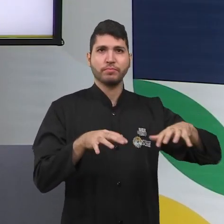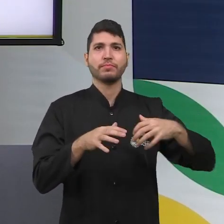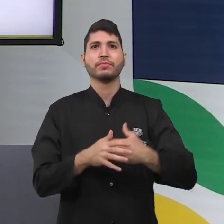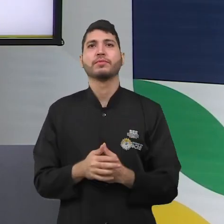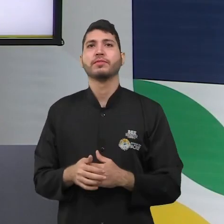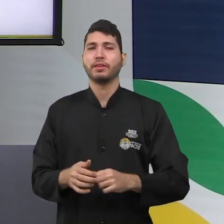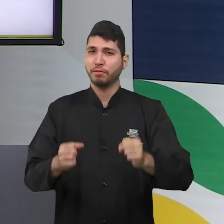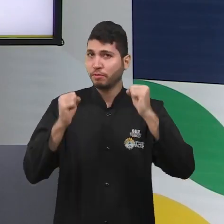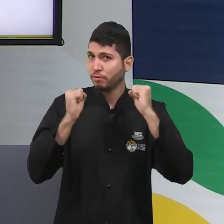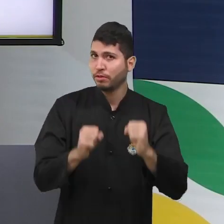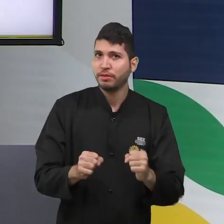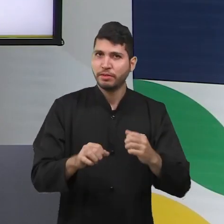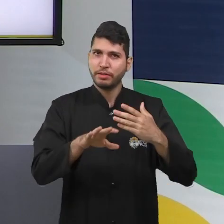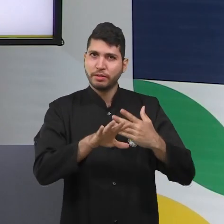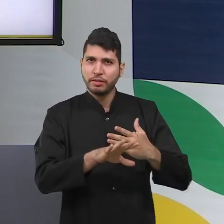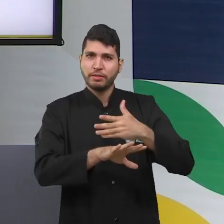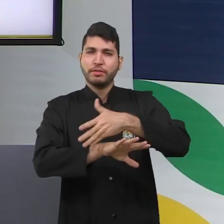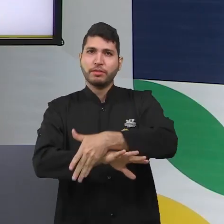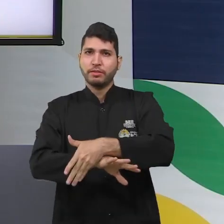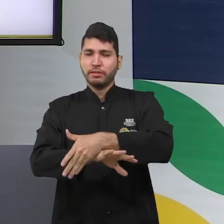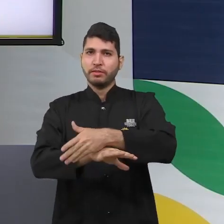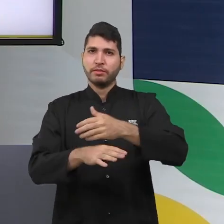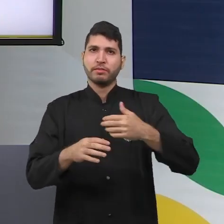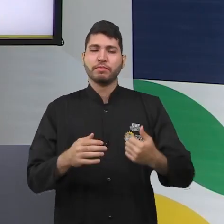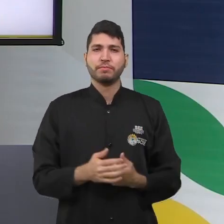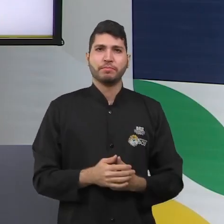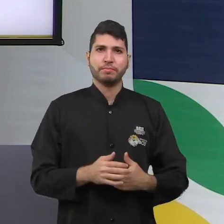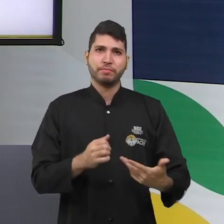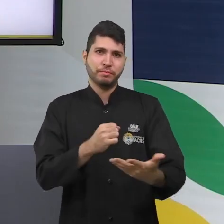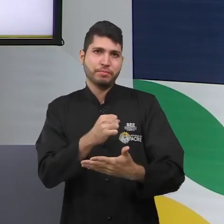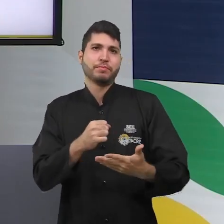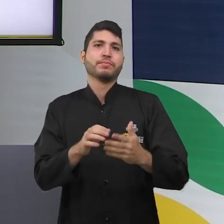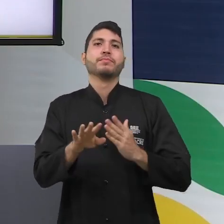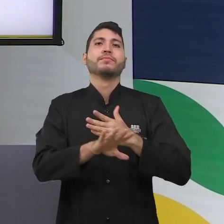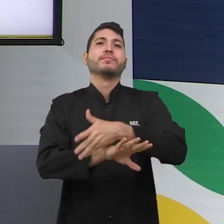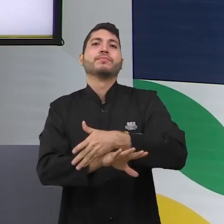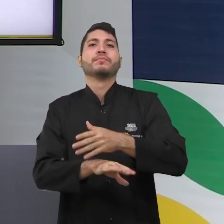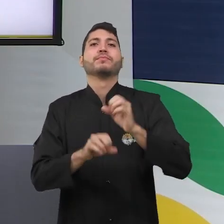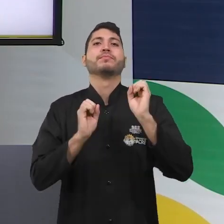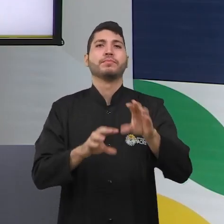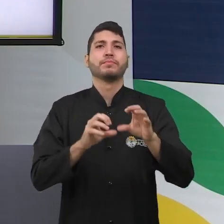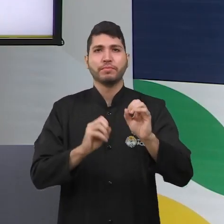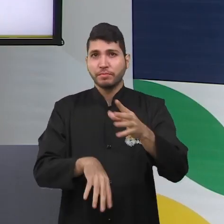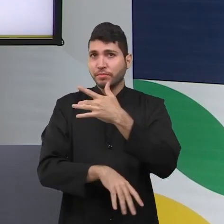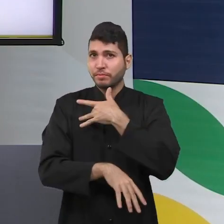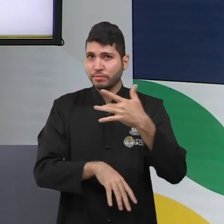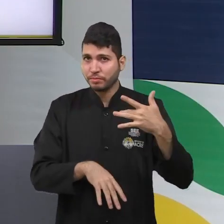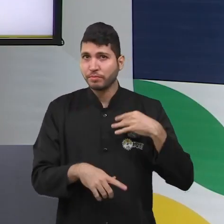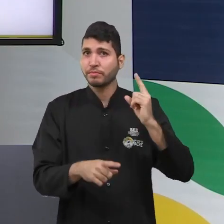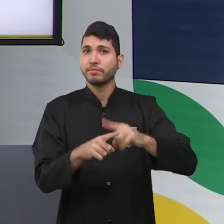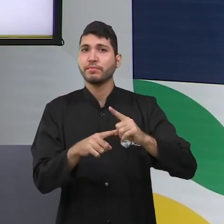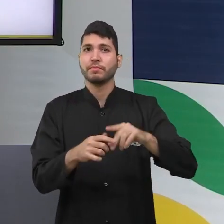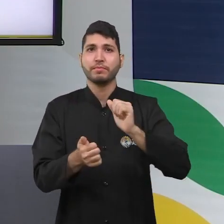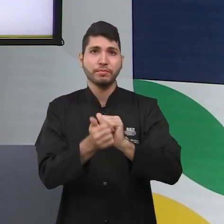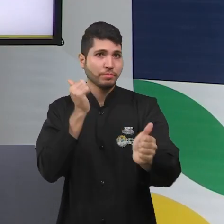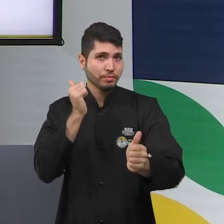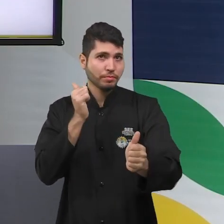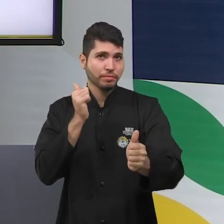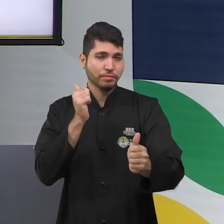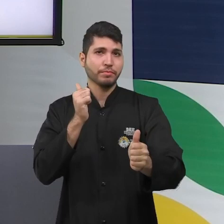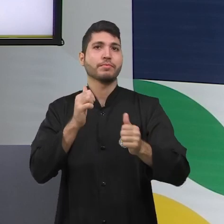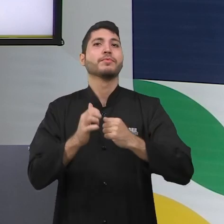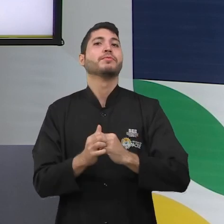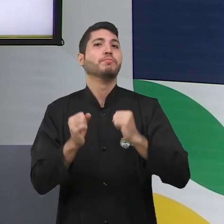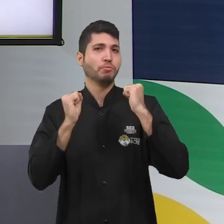a alguns meios fundamentais, como acesso à educação, acesso à saúde, porque o esporte ele pode